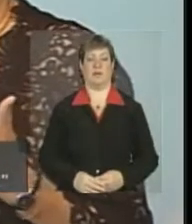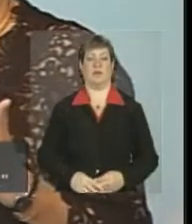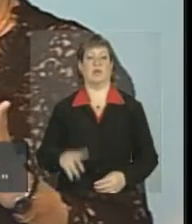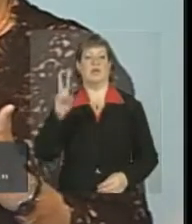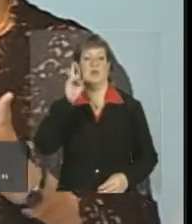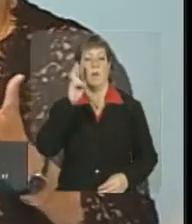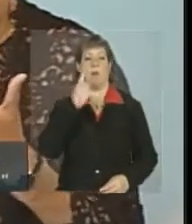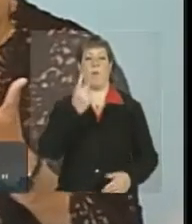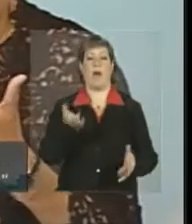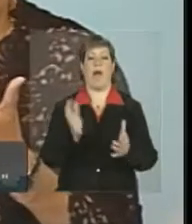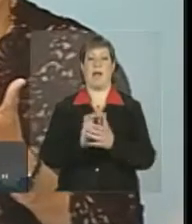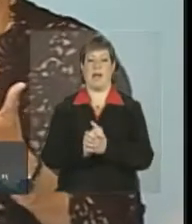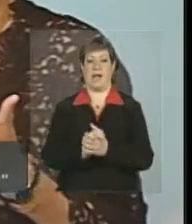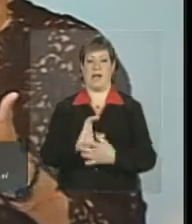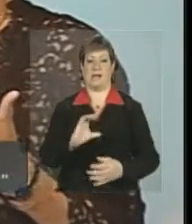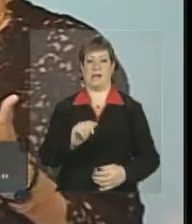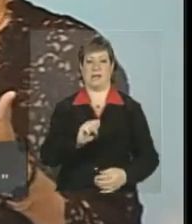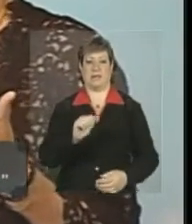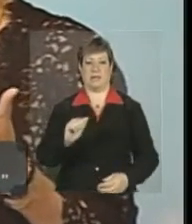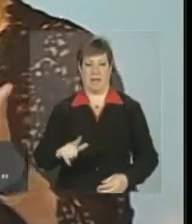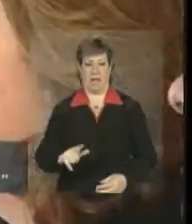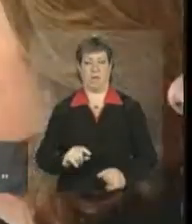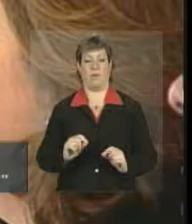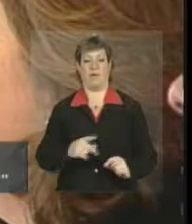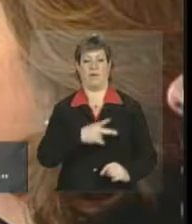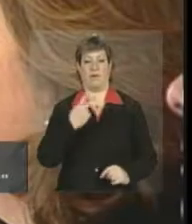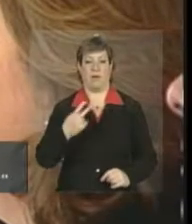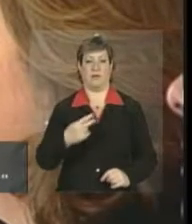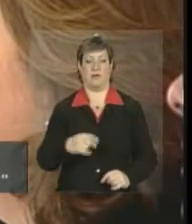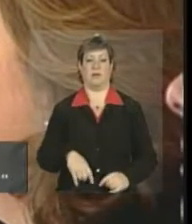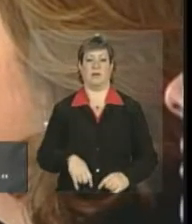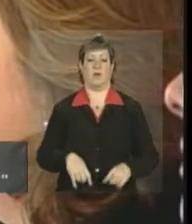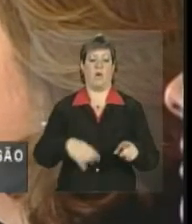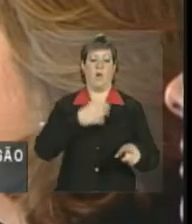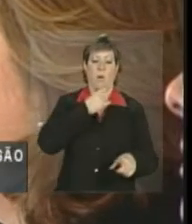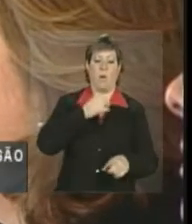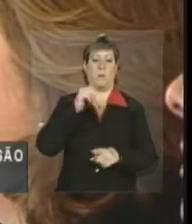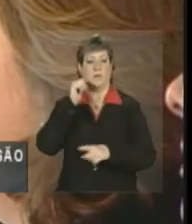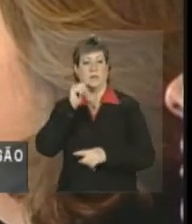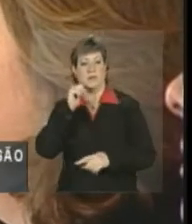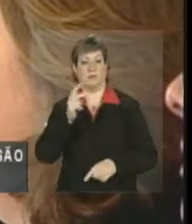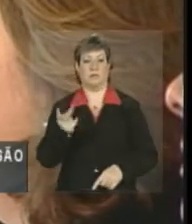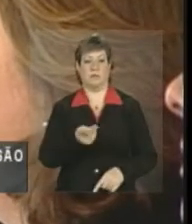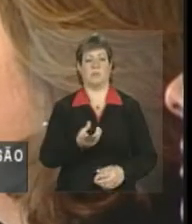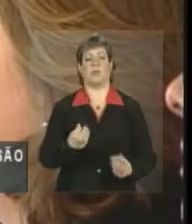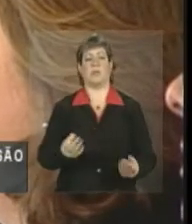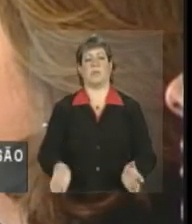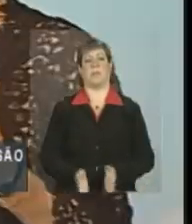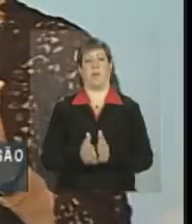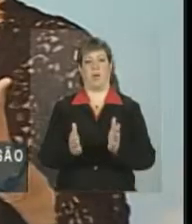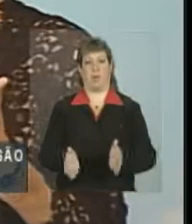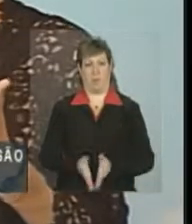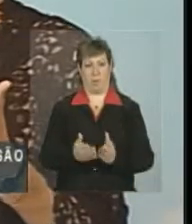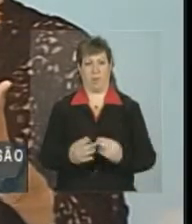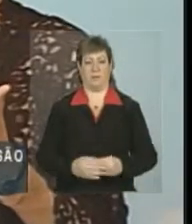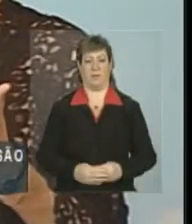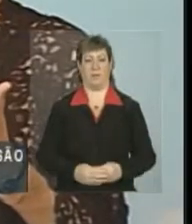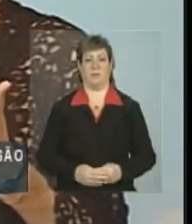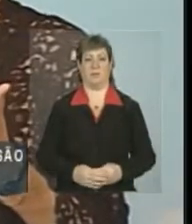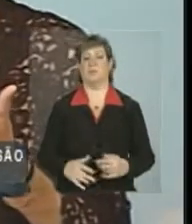casal que ele dizia: Fulano e Beltrana estão muito pobres. Não